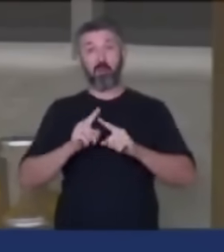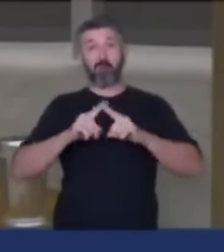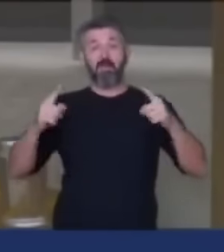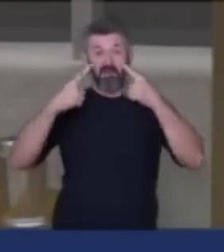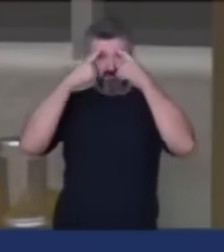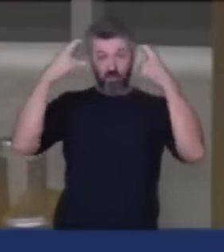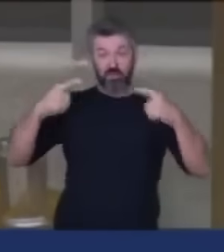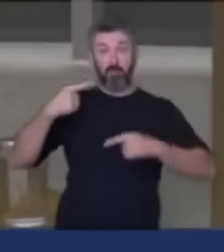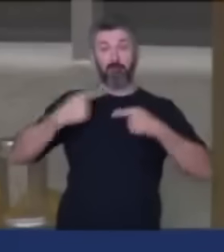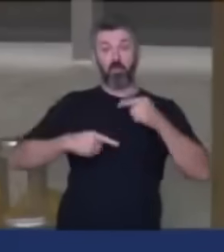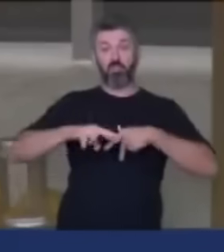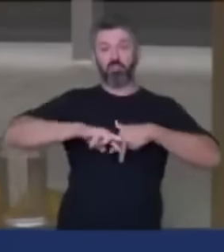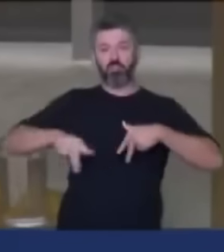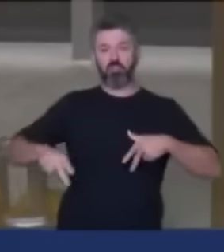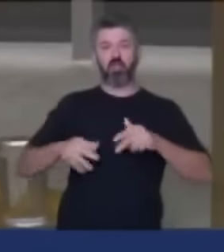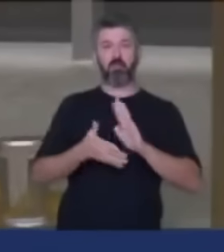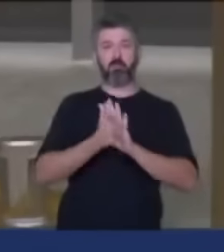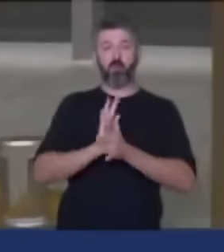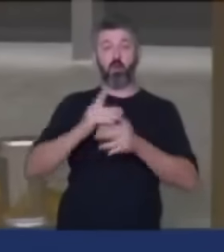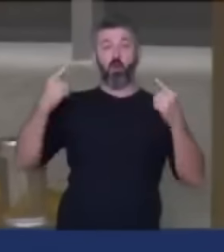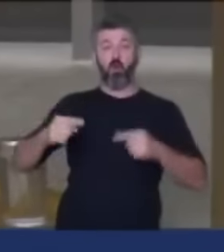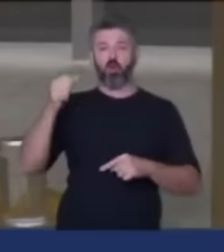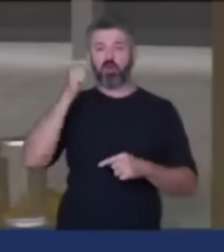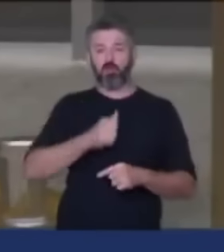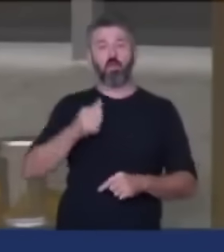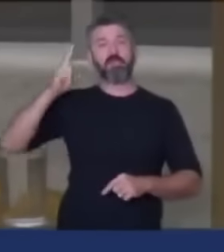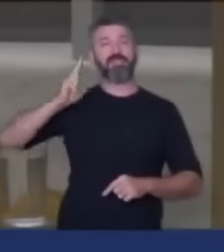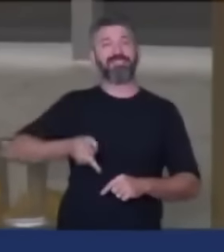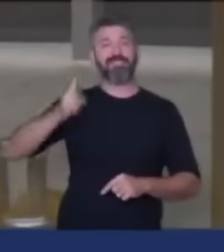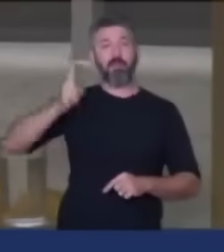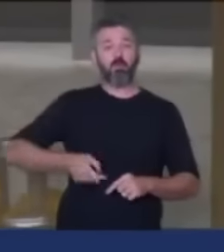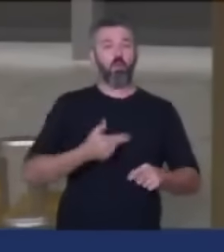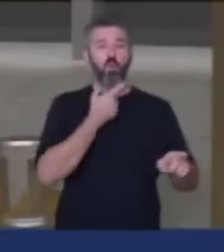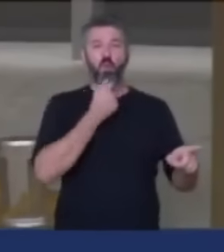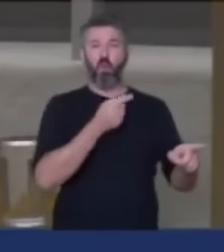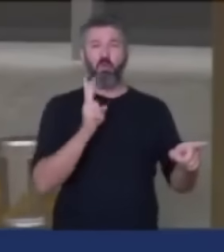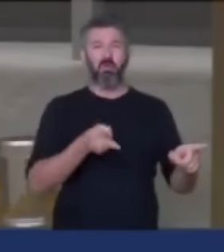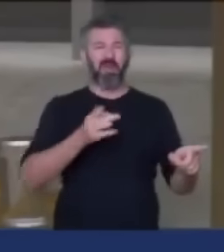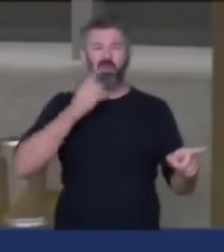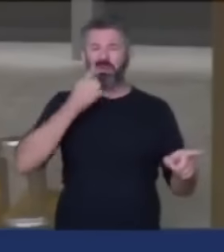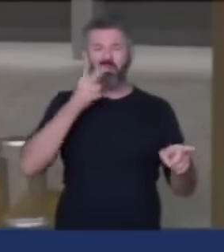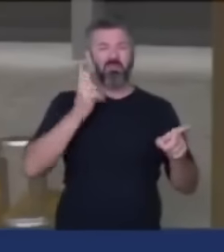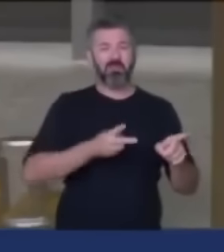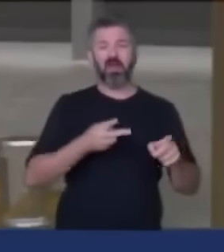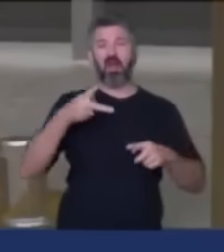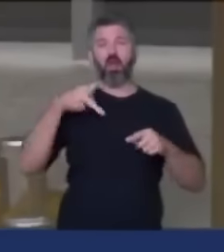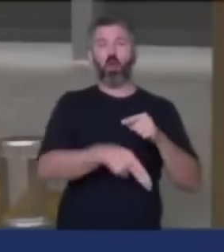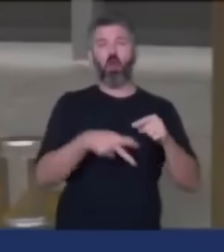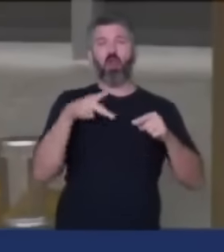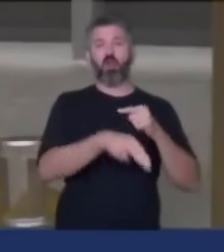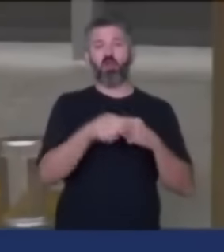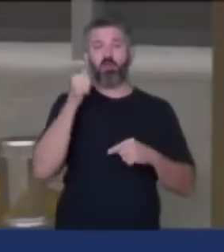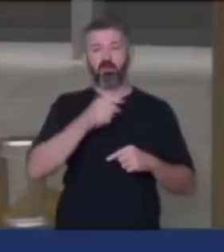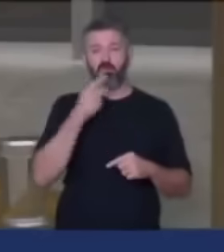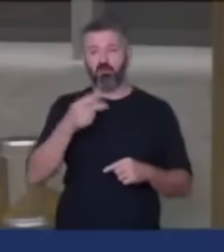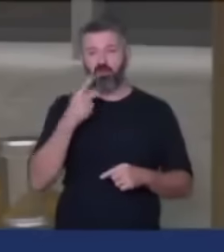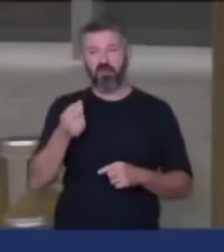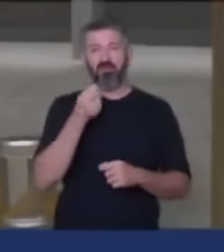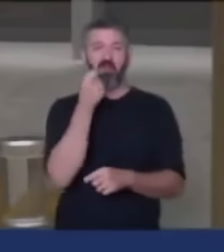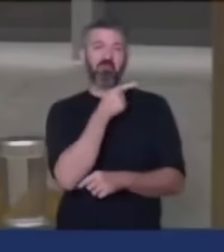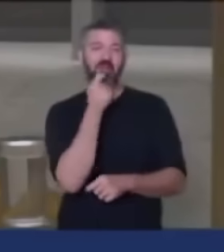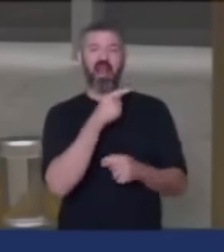de gênero e a misoginia recorrentemente este mesmo parlamentar interrompe as mulheres faz piada